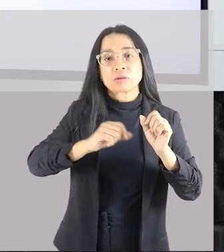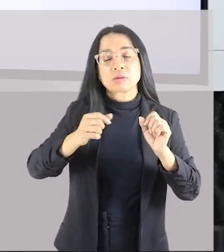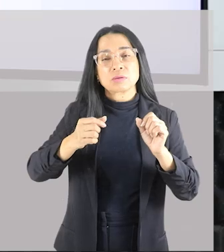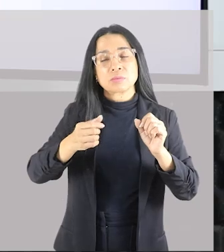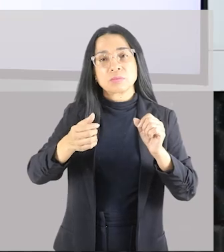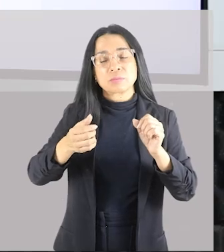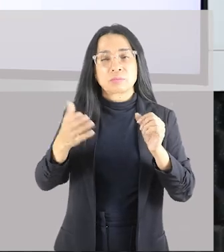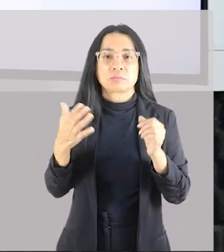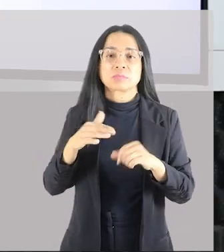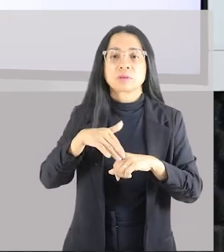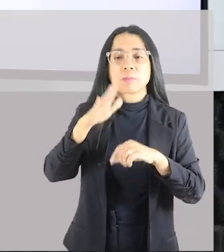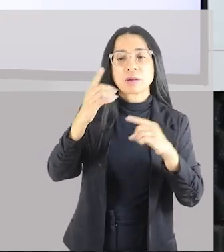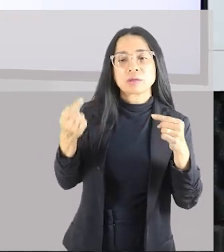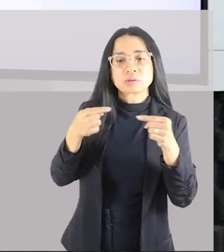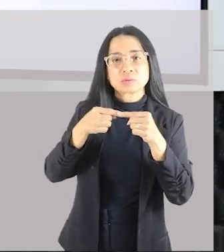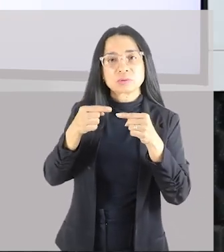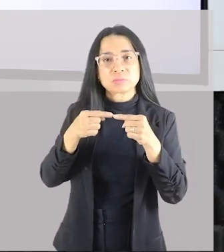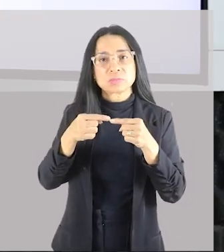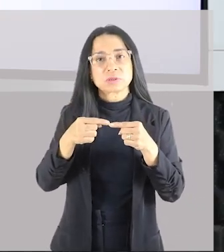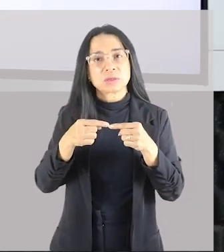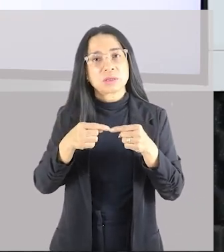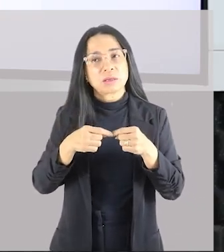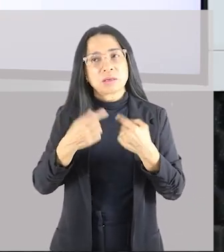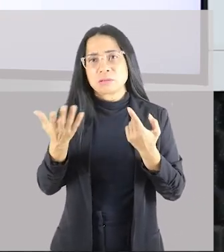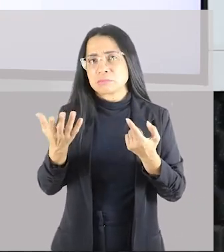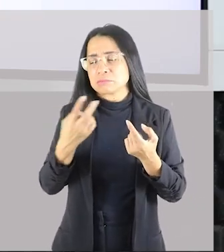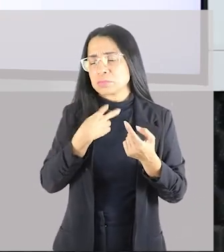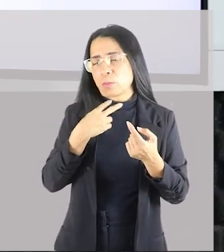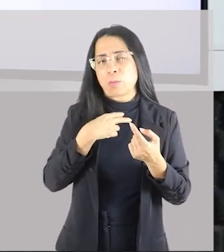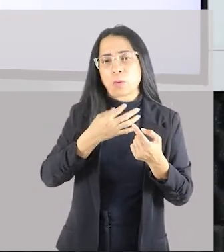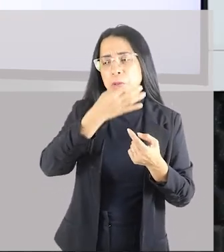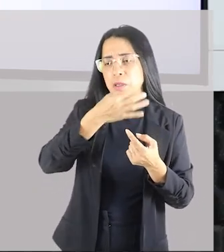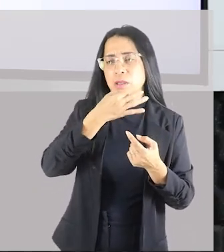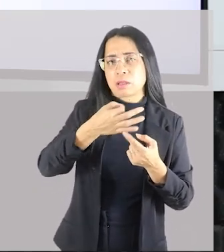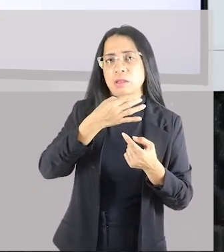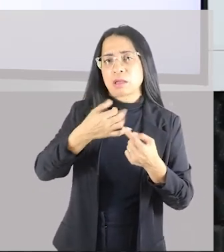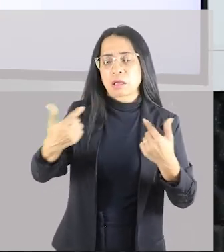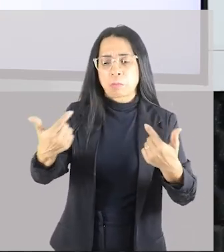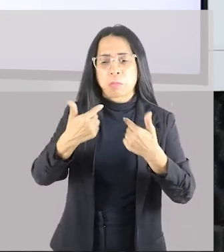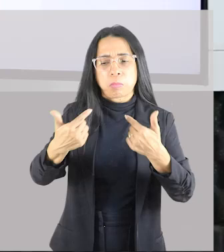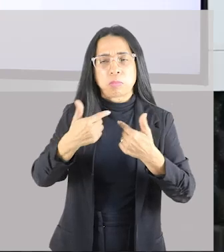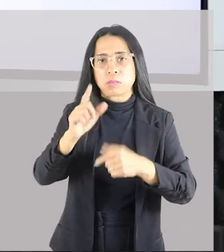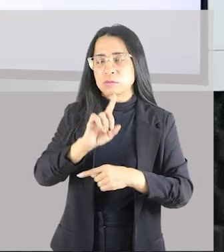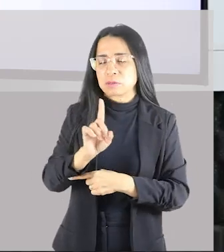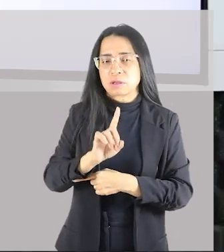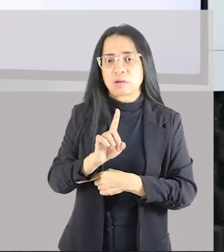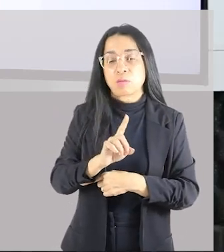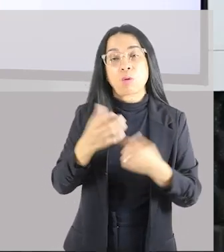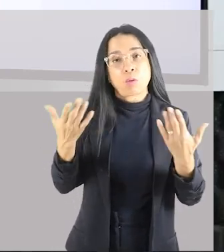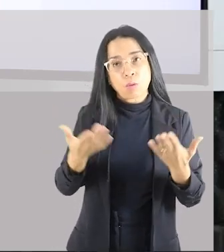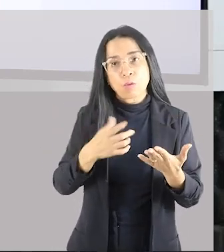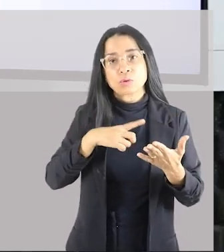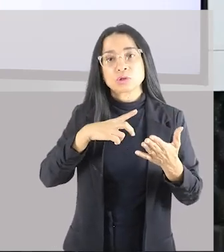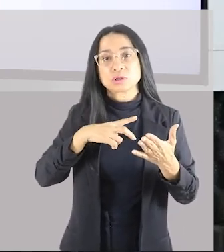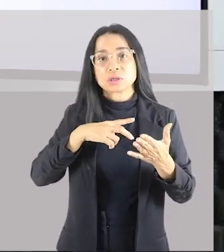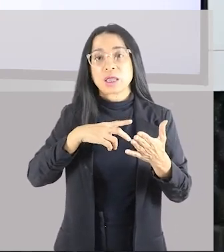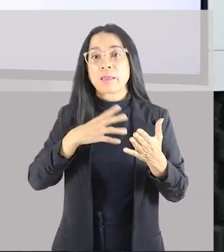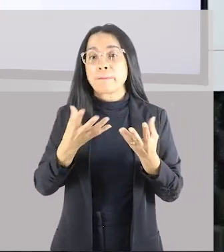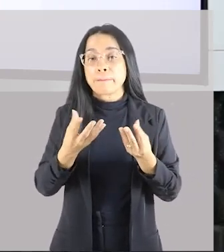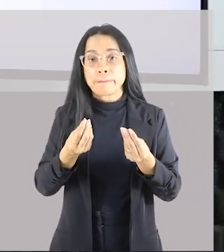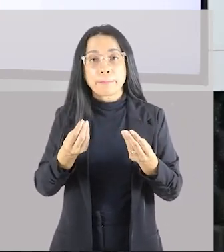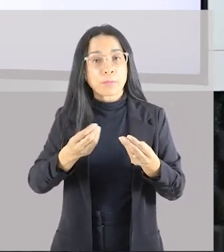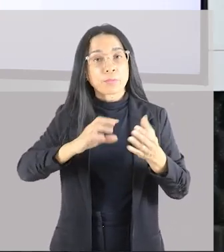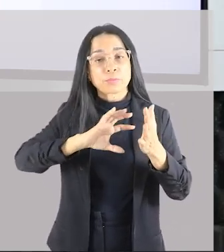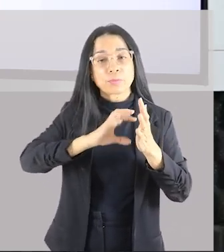identificar sem ser, né, criticado por isso. Hoje o Brasil conta com muitos partidos, dos quais